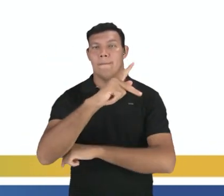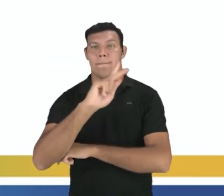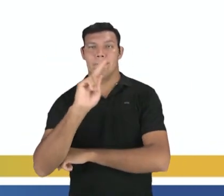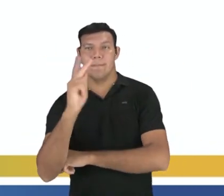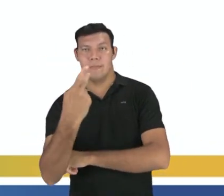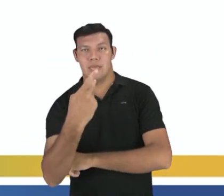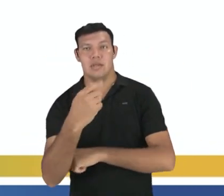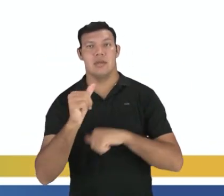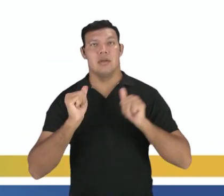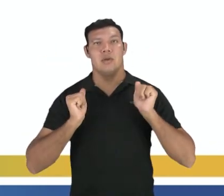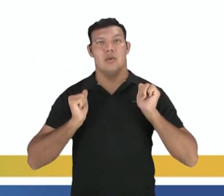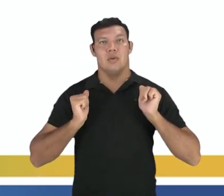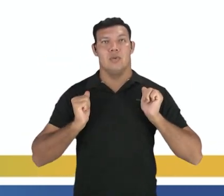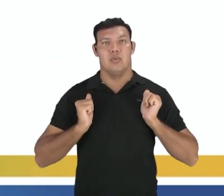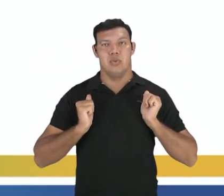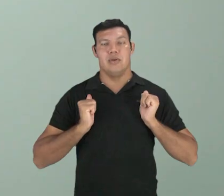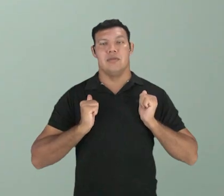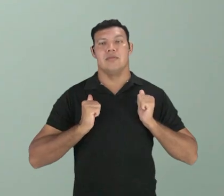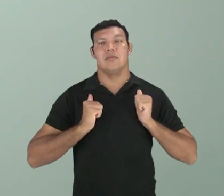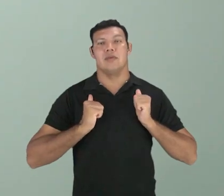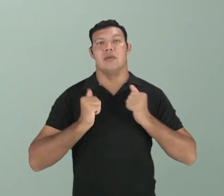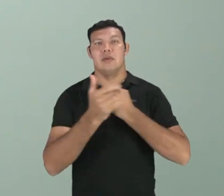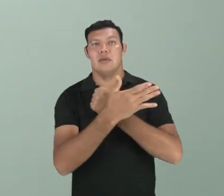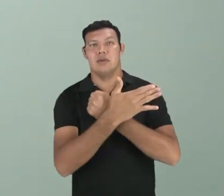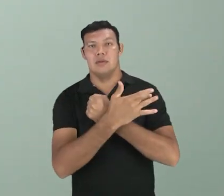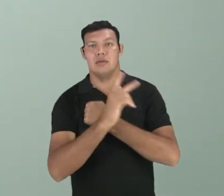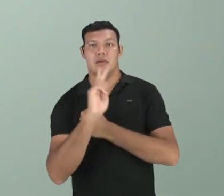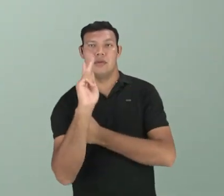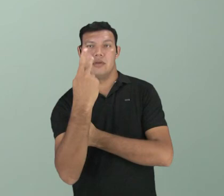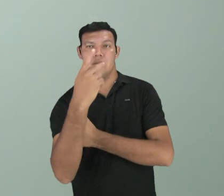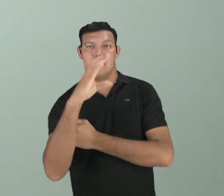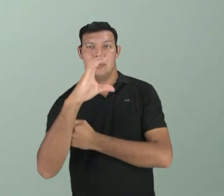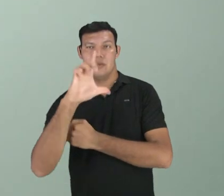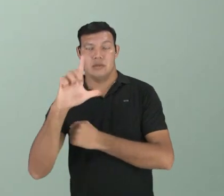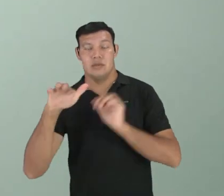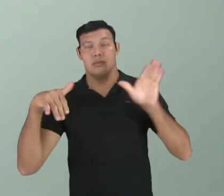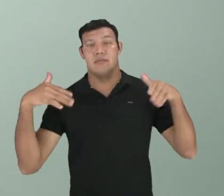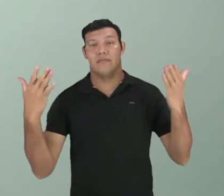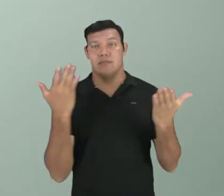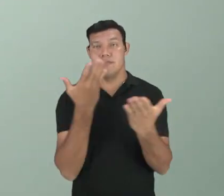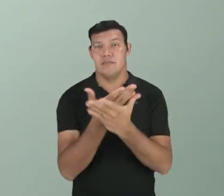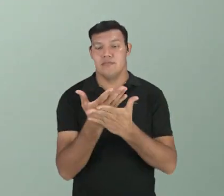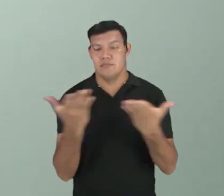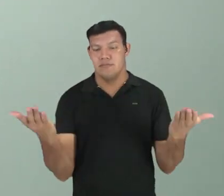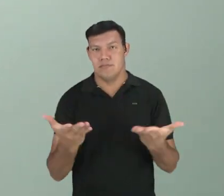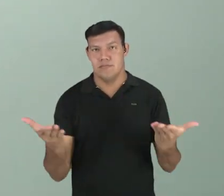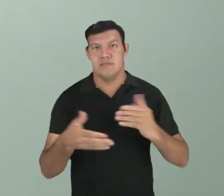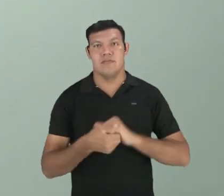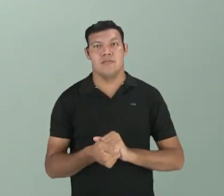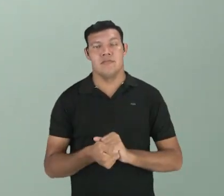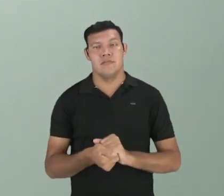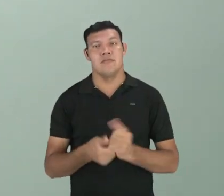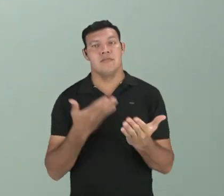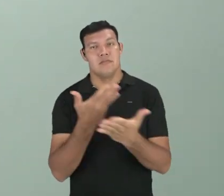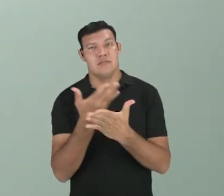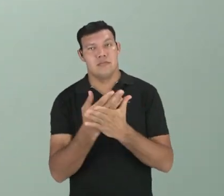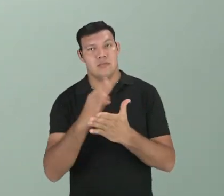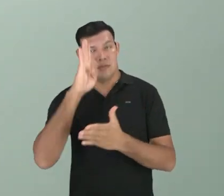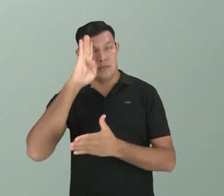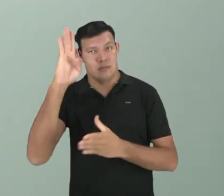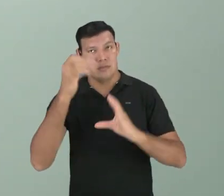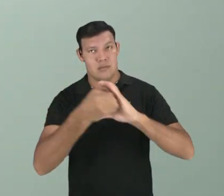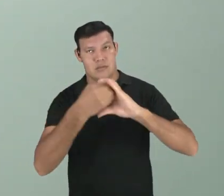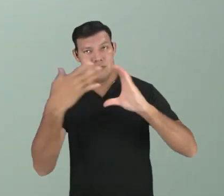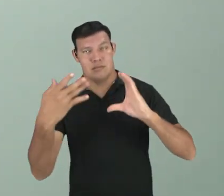e neutralizando o HCl, ok? Então, pessoal, na aula de hoje a gente trabalhou as principais características